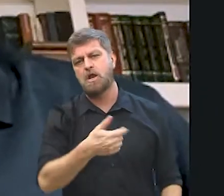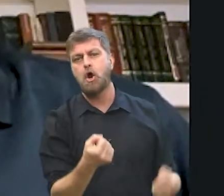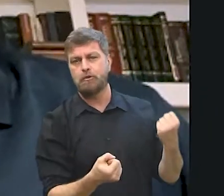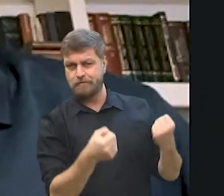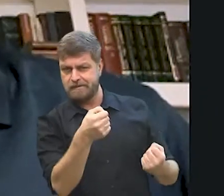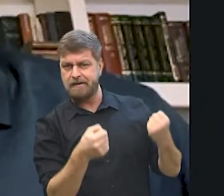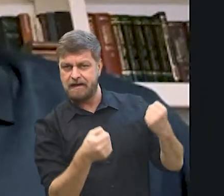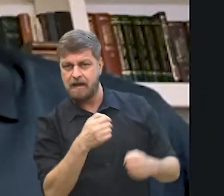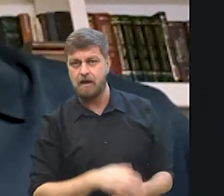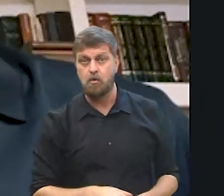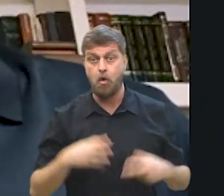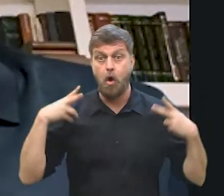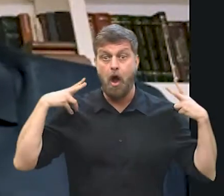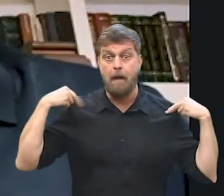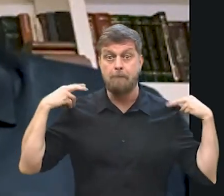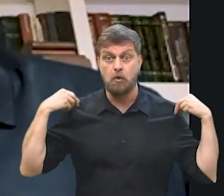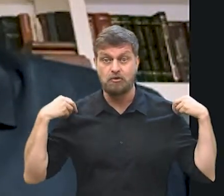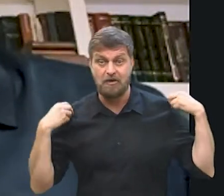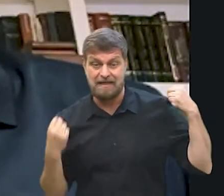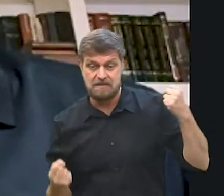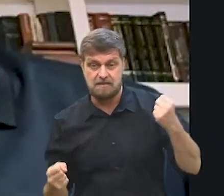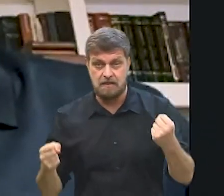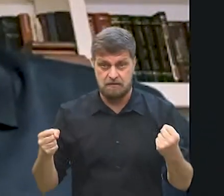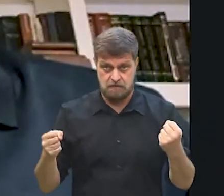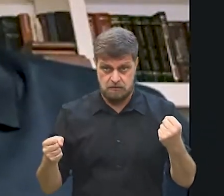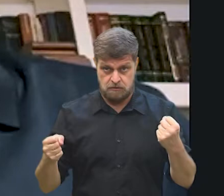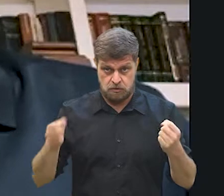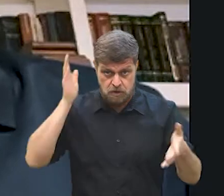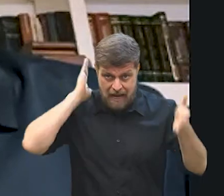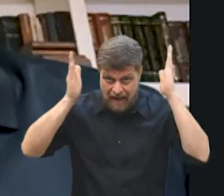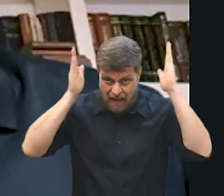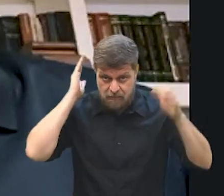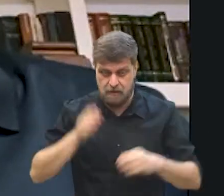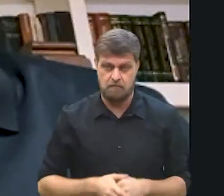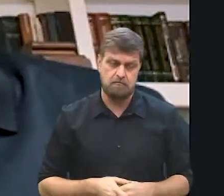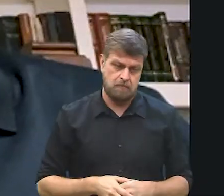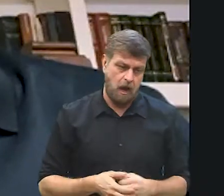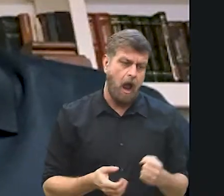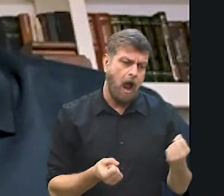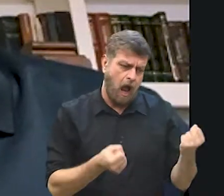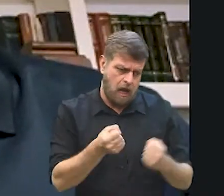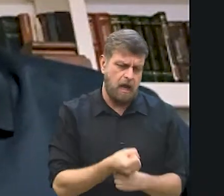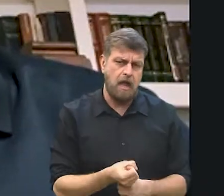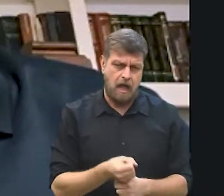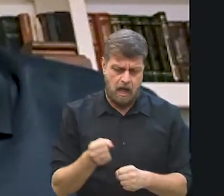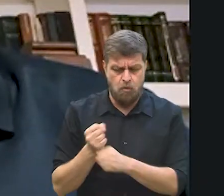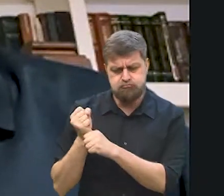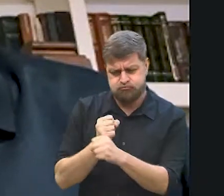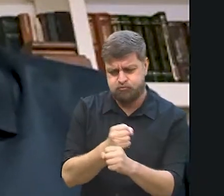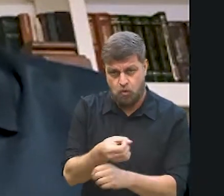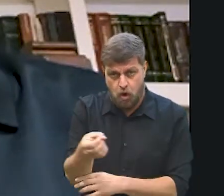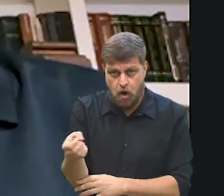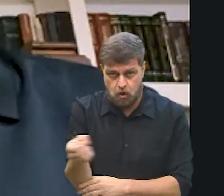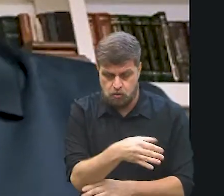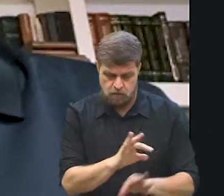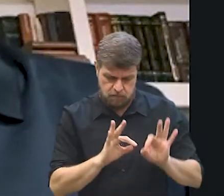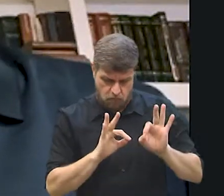automóveis. Os caminhoneiros, lógico, os que têm um automóvel, vamos dizer, desses últimos 6 anos, 10 anos para